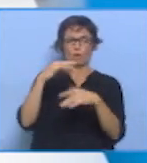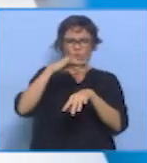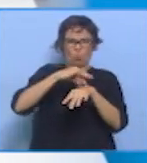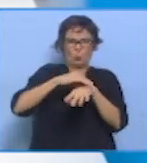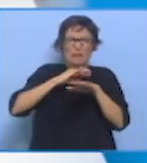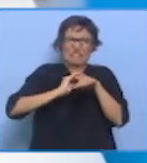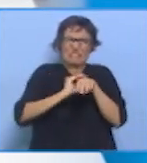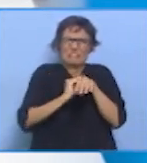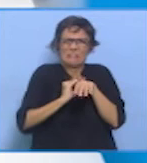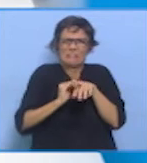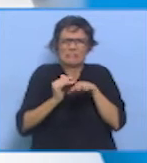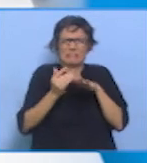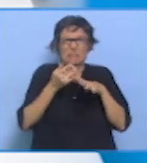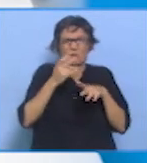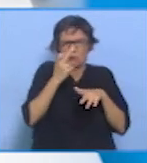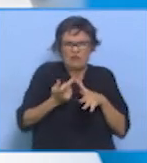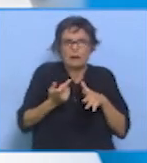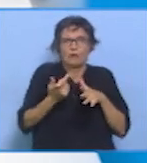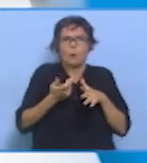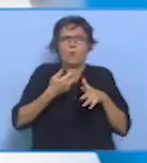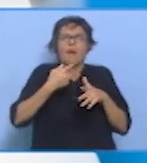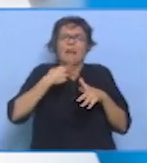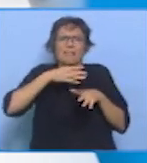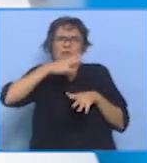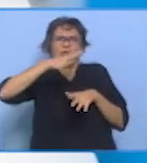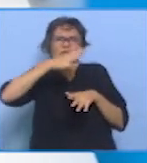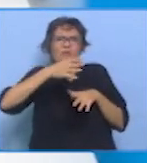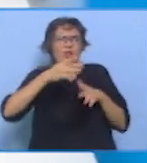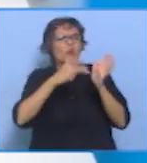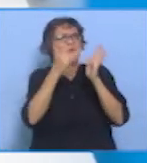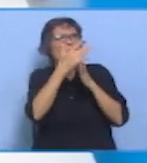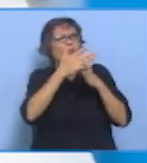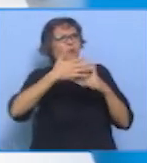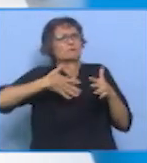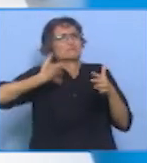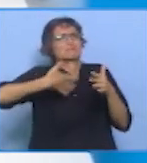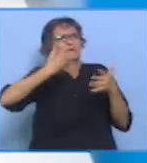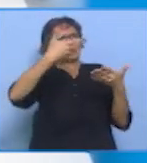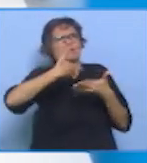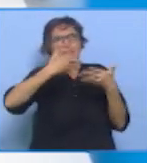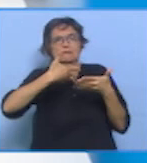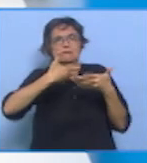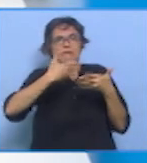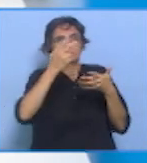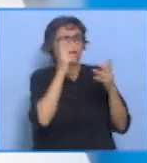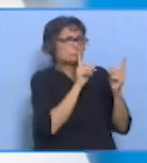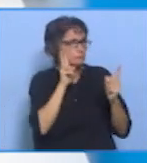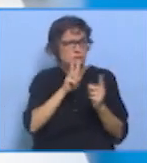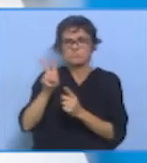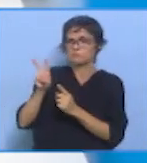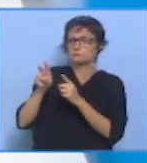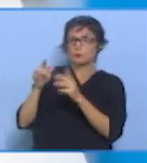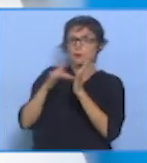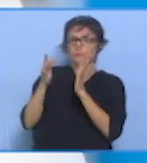voz: Jesus, Mestre, tem compaixão de nós! Ao vê-los, Jesus